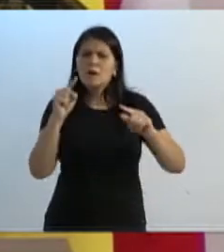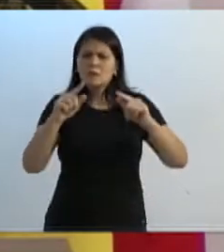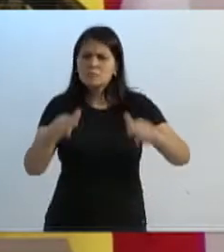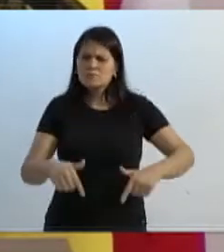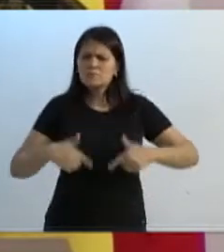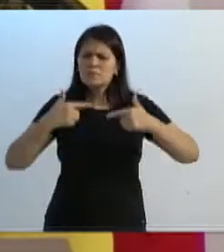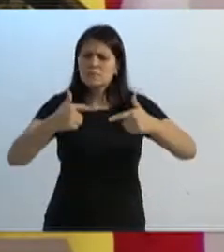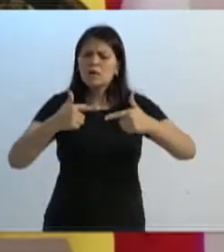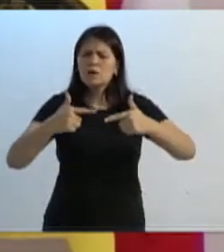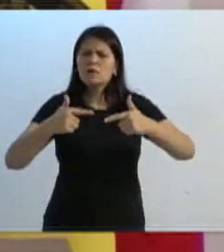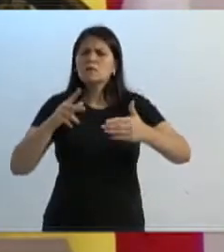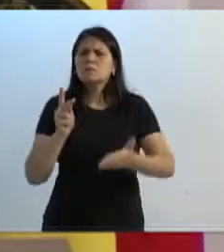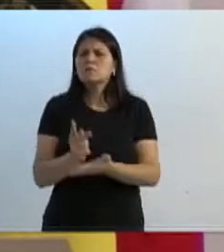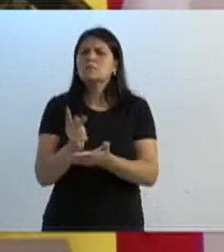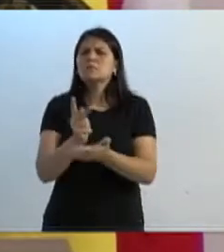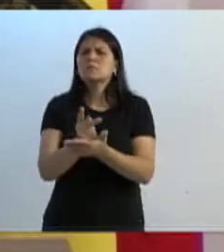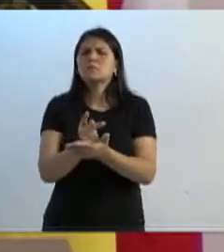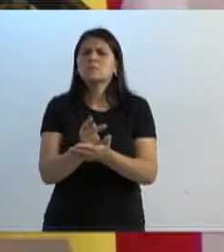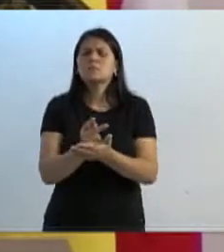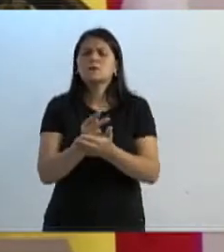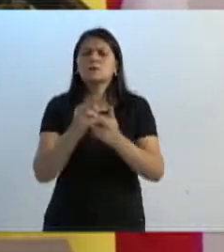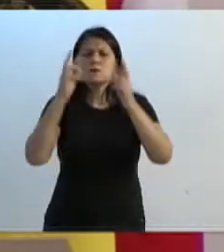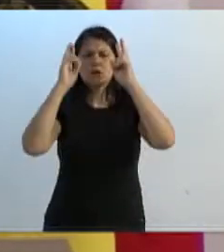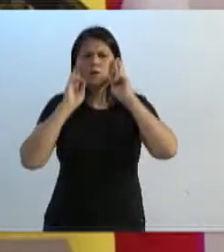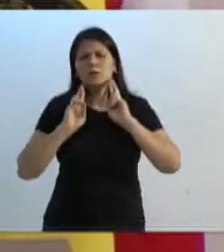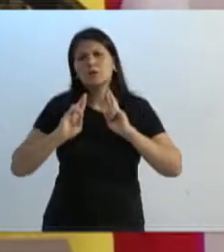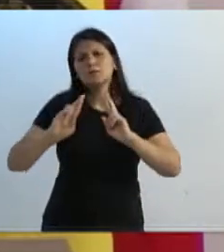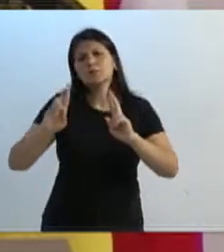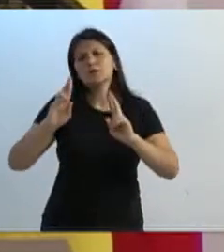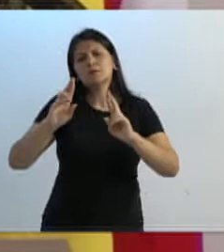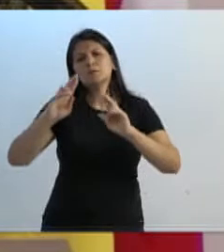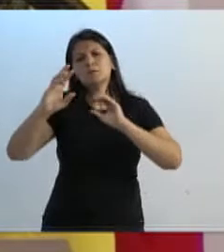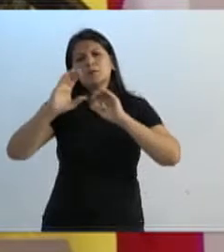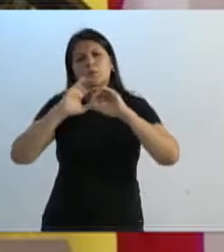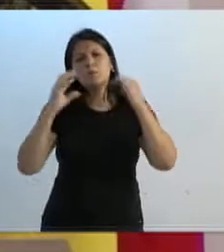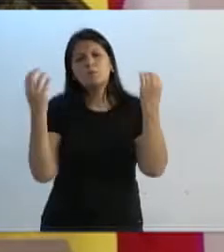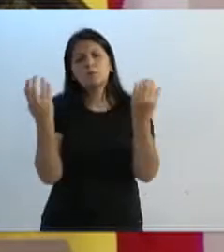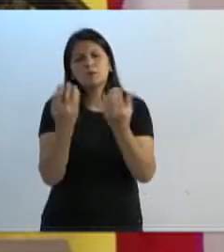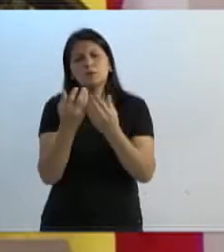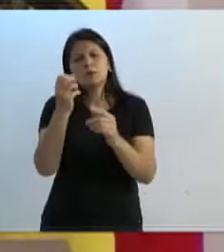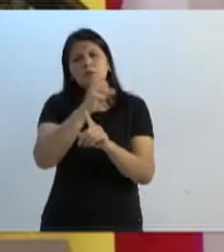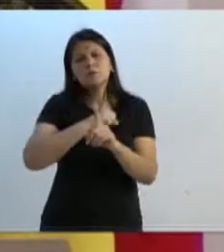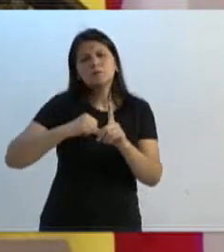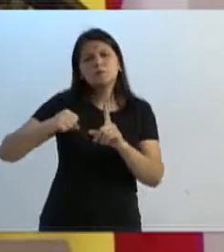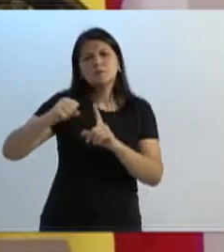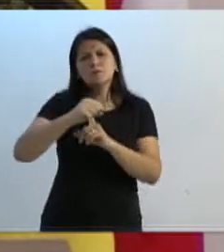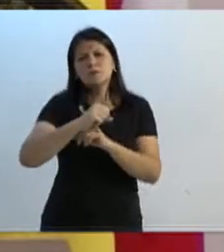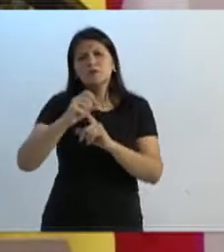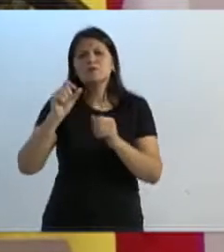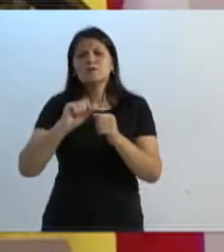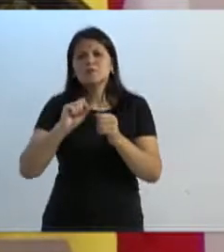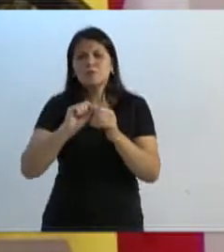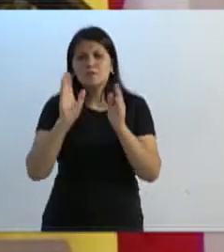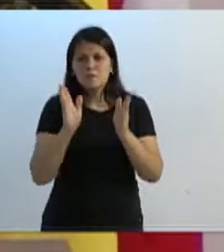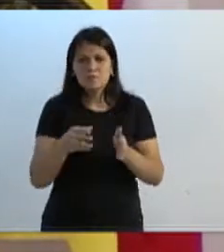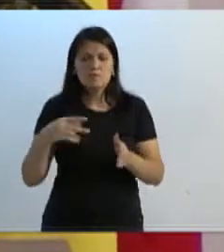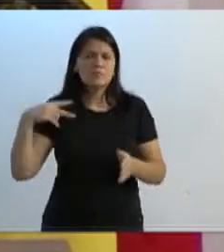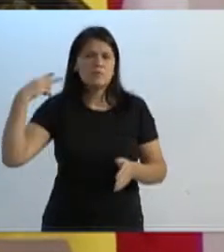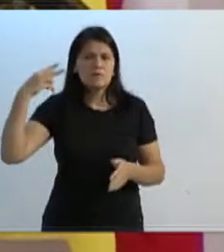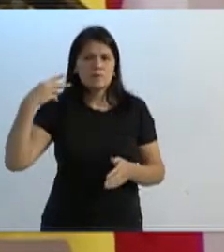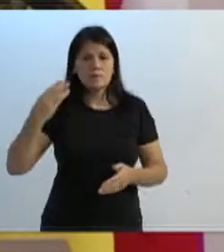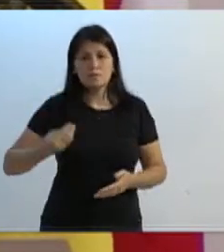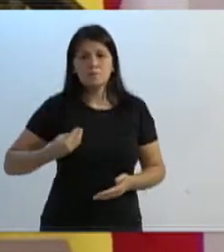faz com posturas respeitosas com a comunidade, com a sociedade, como a que está sendo feita agora pelos vereadores que estão aqui